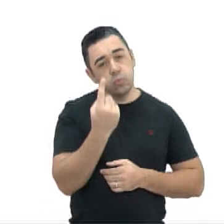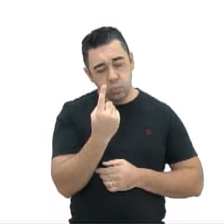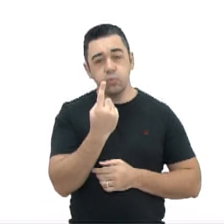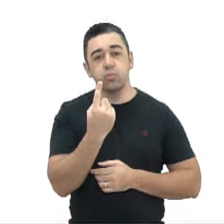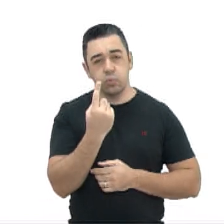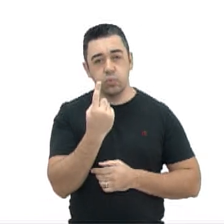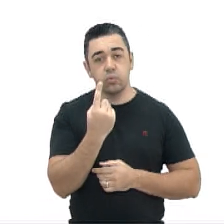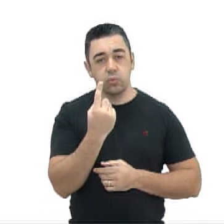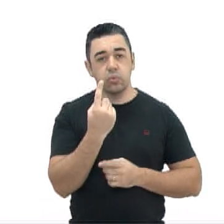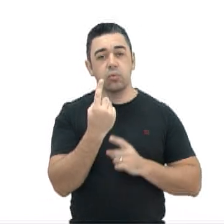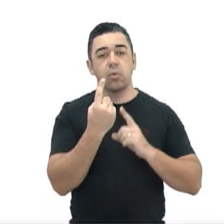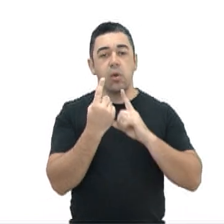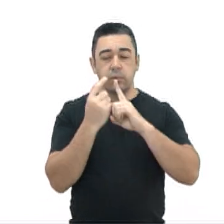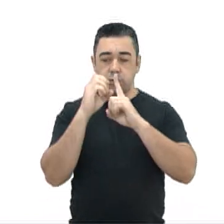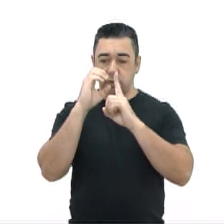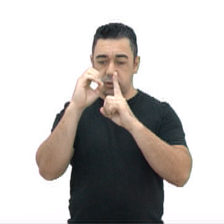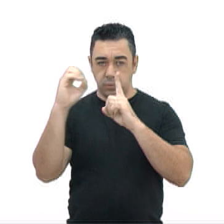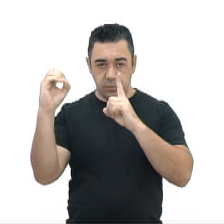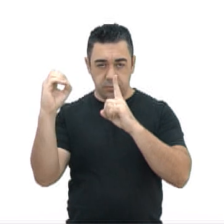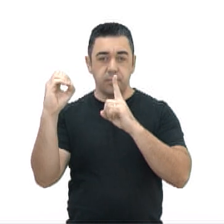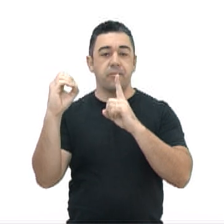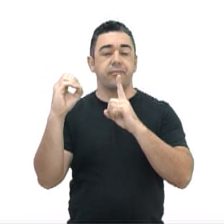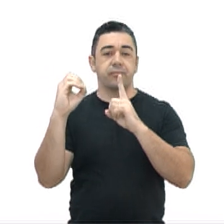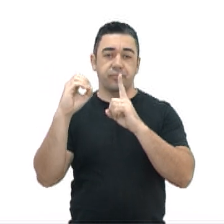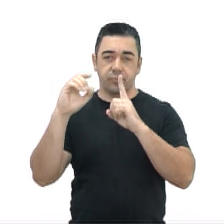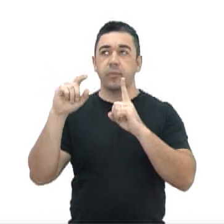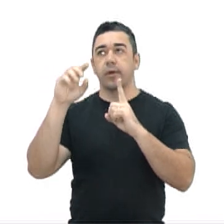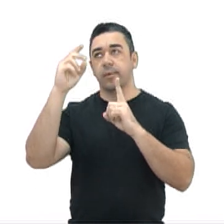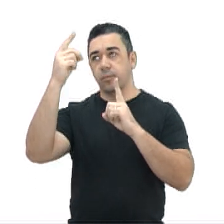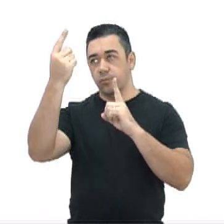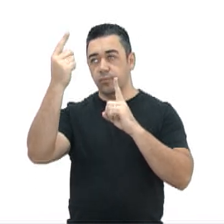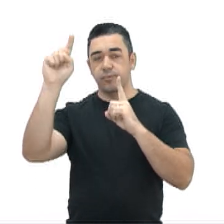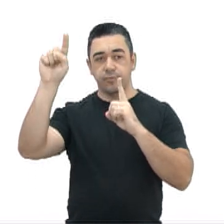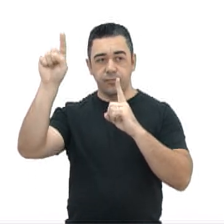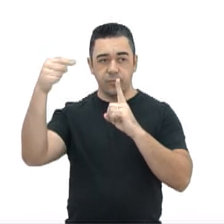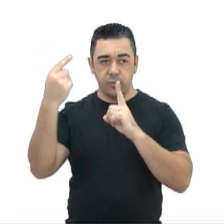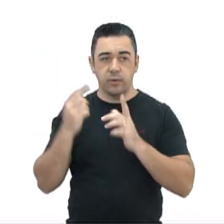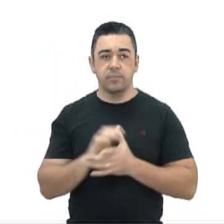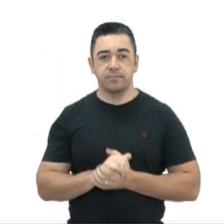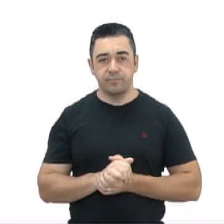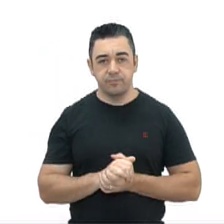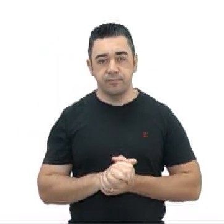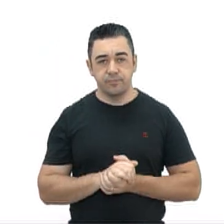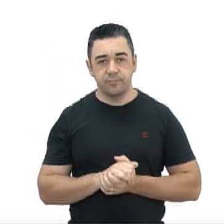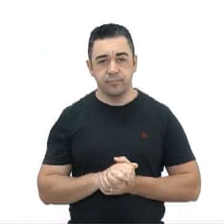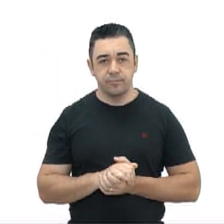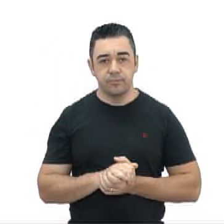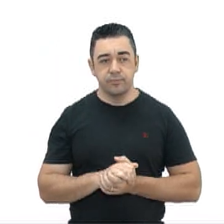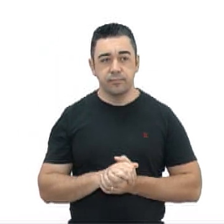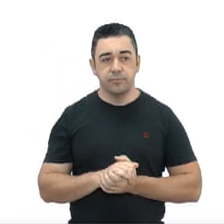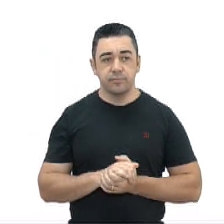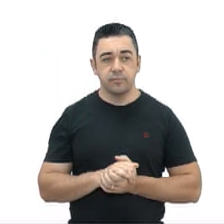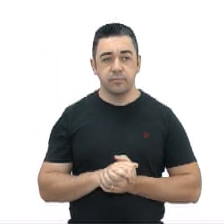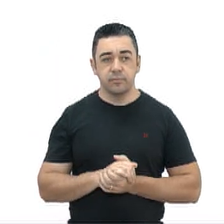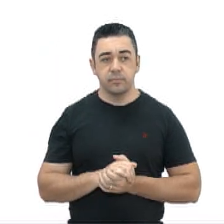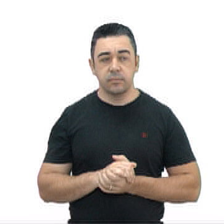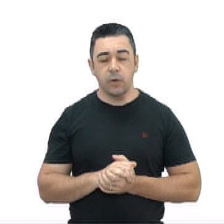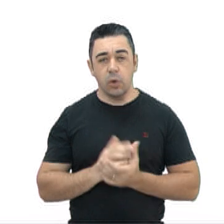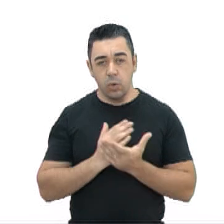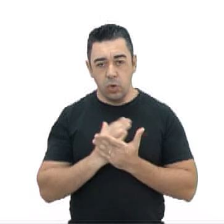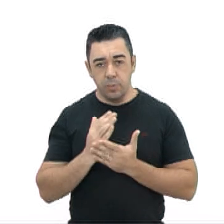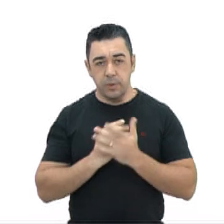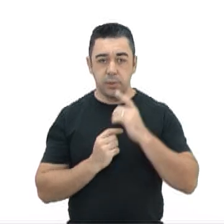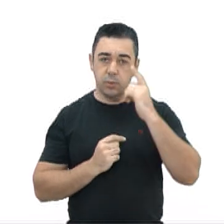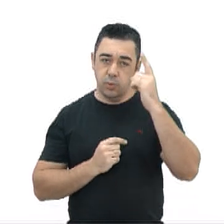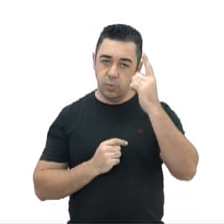1. Aí eu abaixei 2 zeros e coloquei a vírgula ali depois do 1. Então ficou 1, alguma coisa, tá?